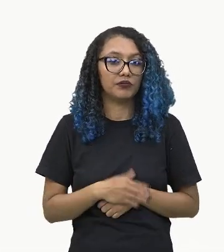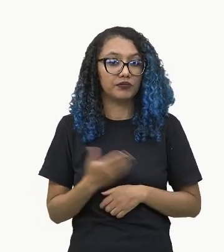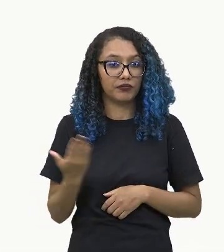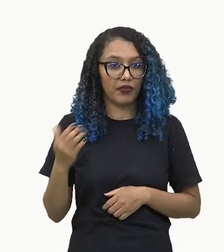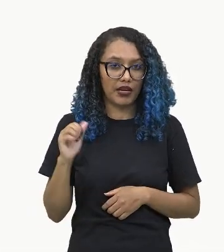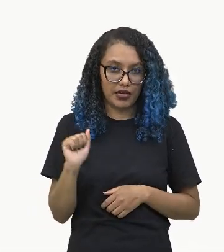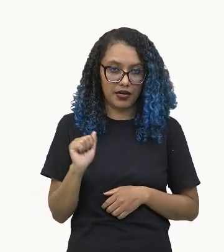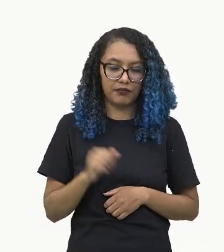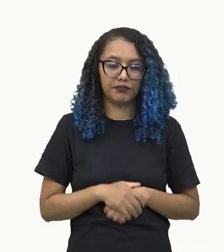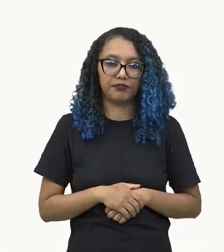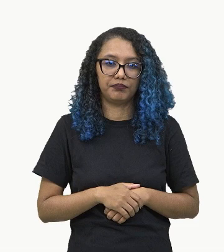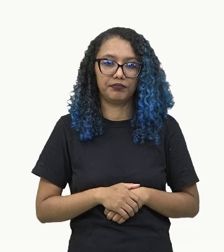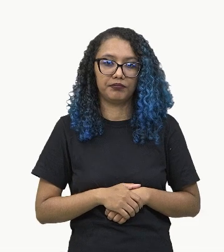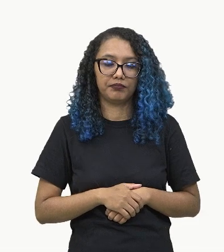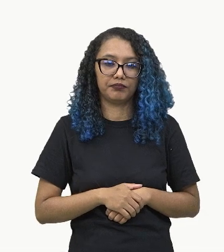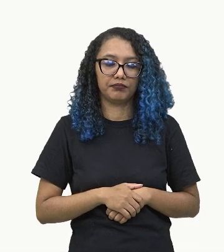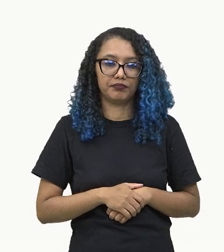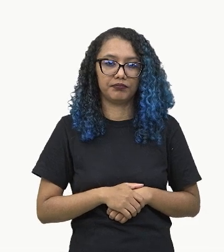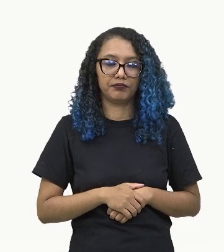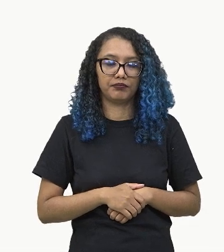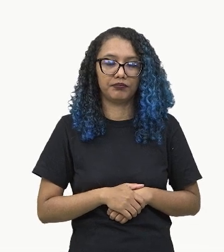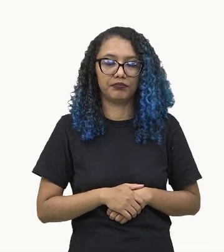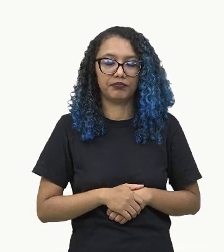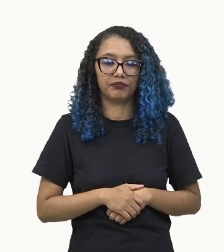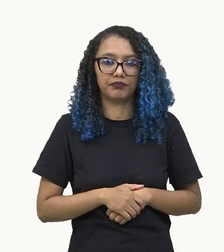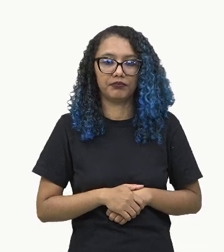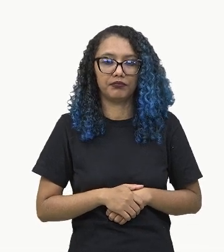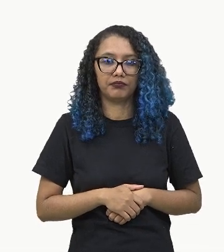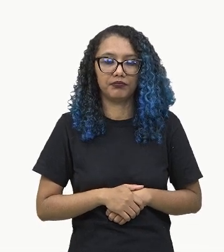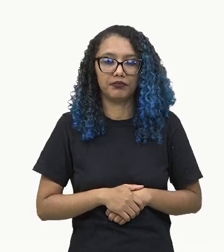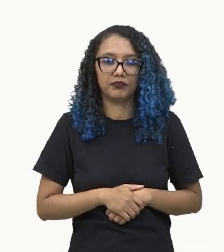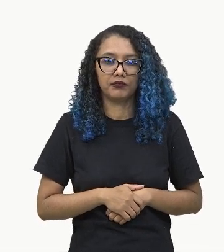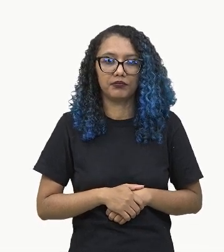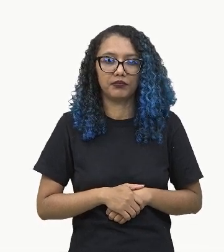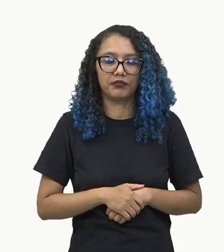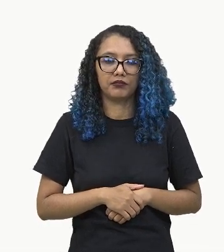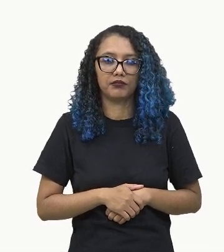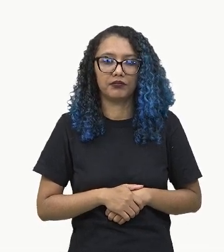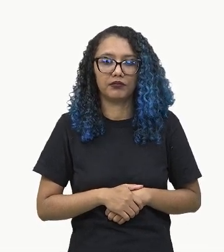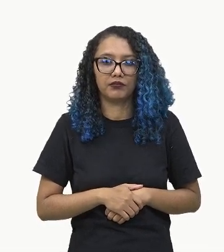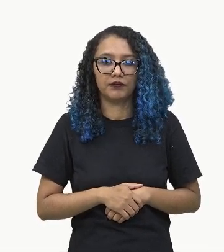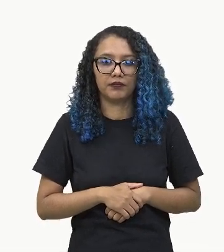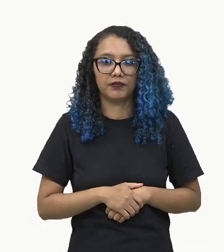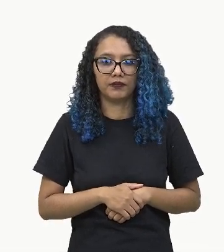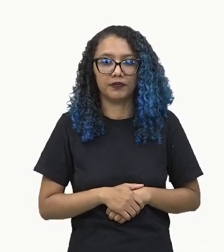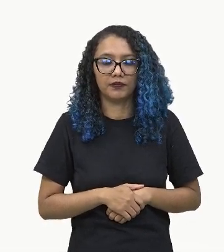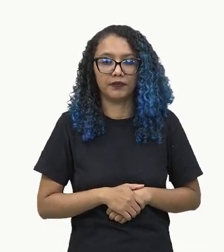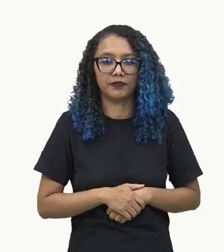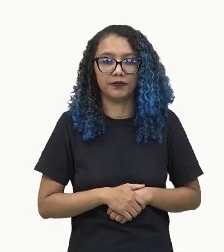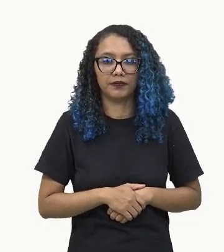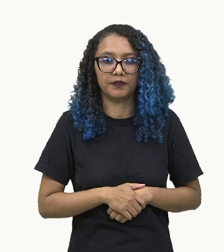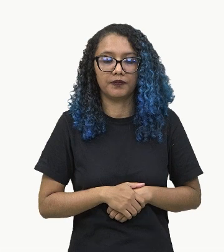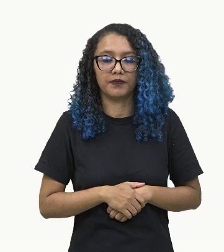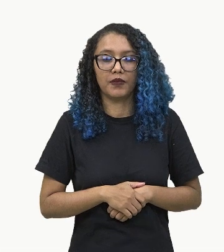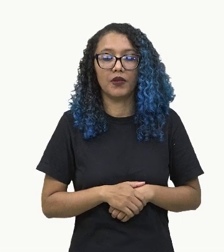a. Tudo bem? Então, meu primeiro termo aqui é a. E quem é o meu segundo